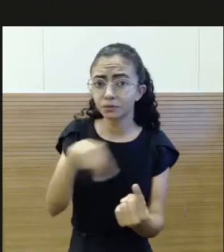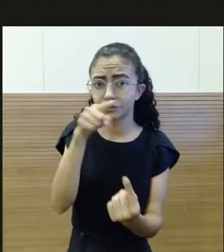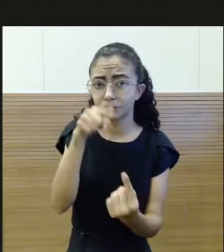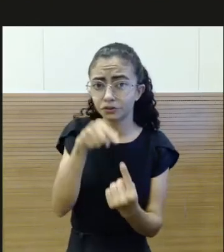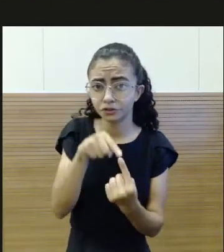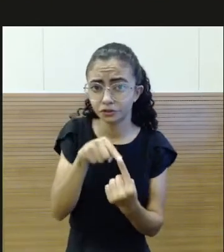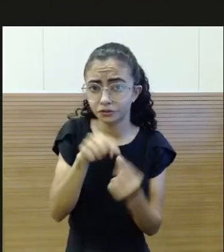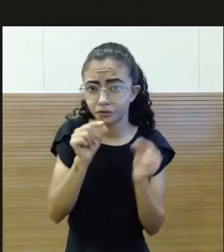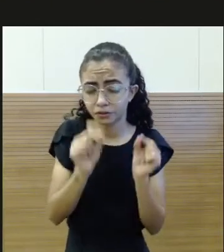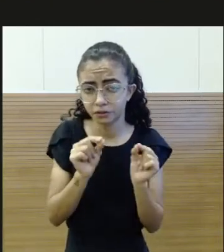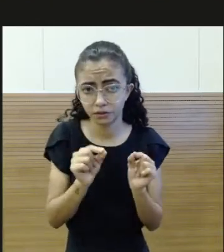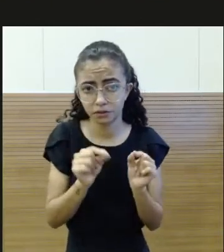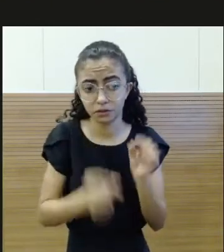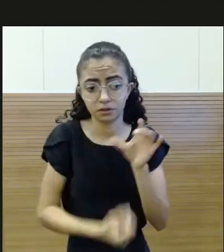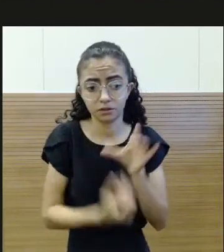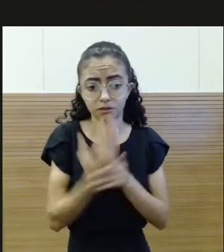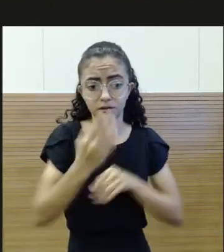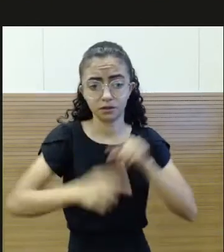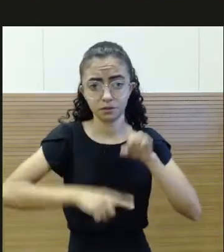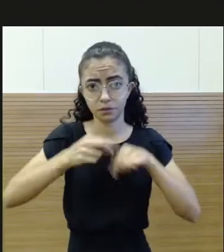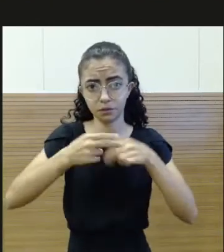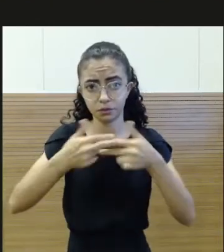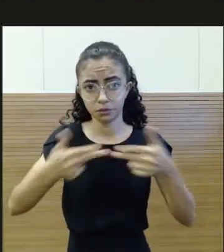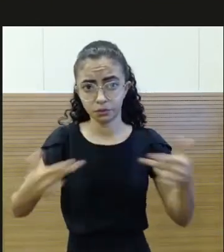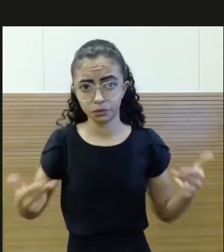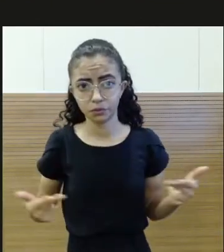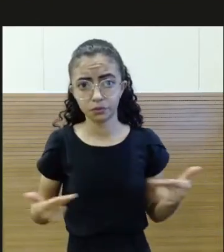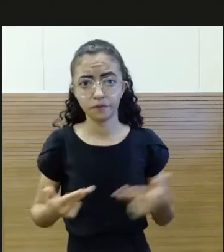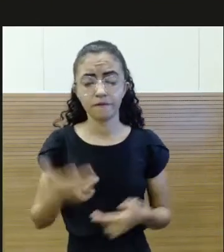propósito, é criar produtos convenientes,